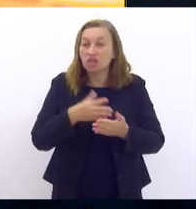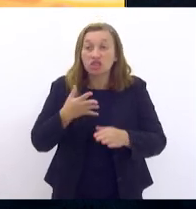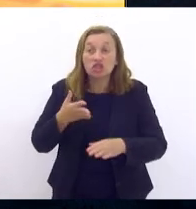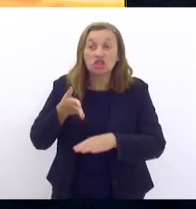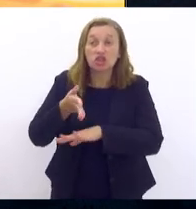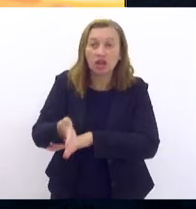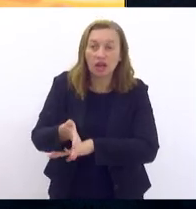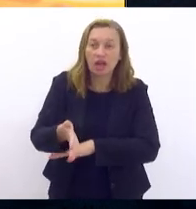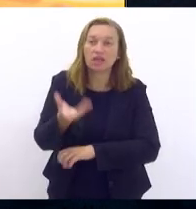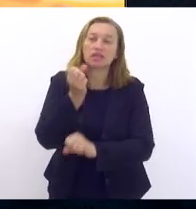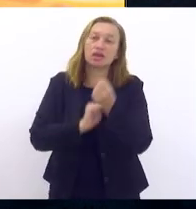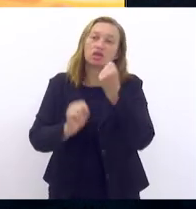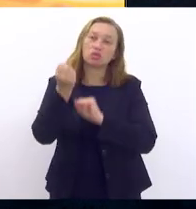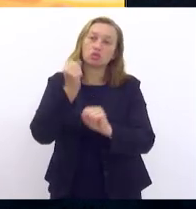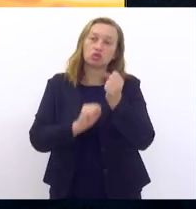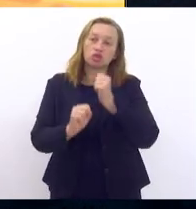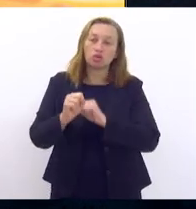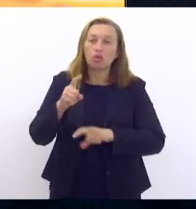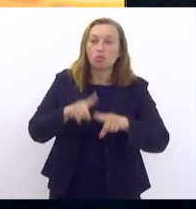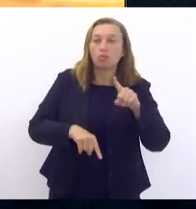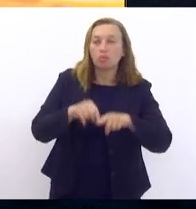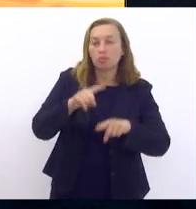como matéria-prima